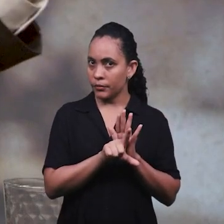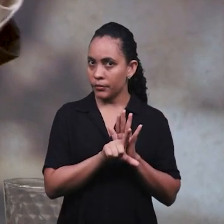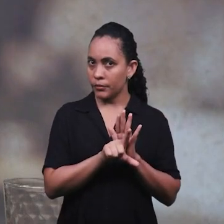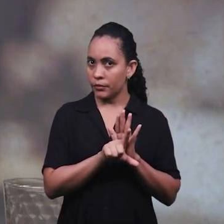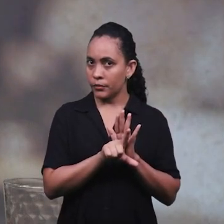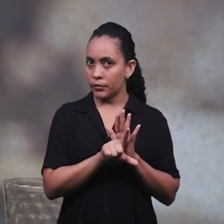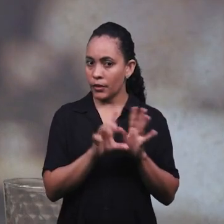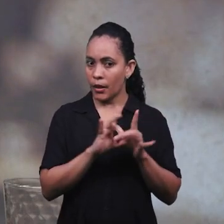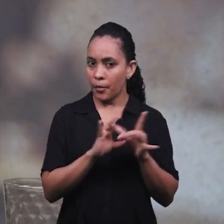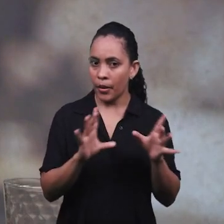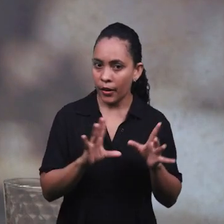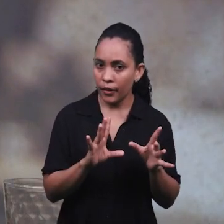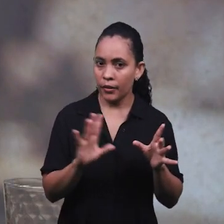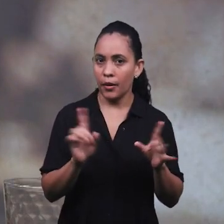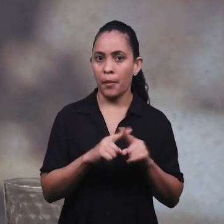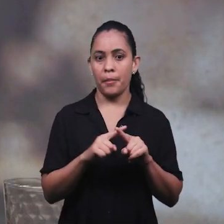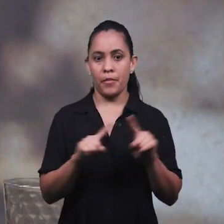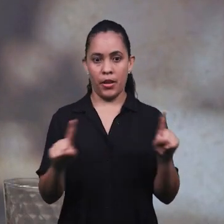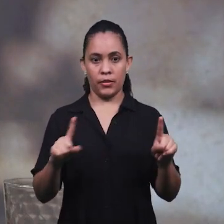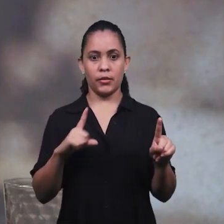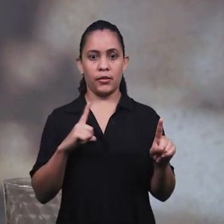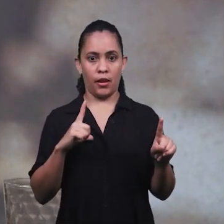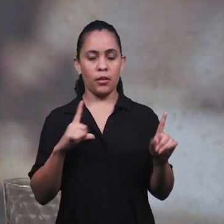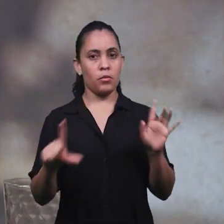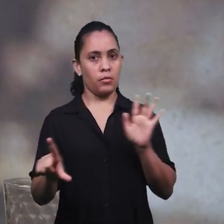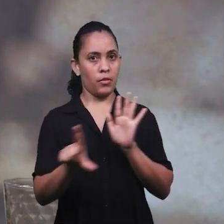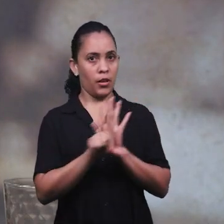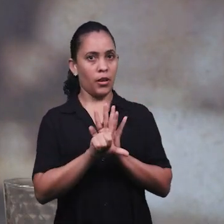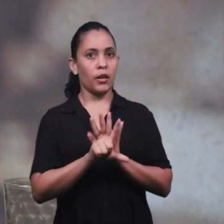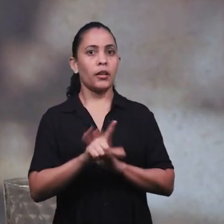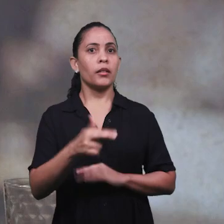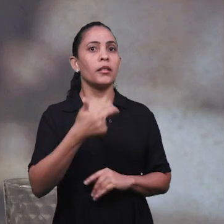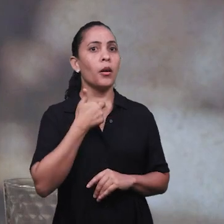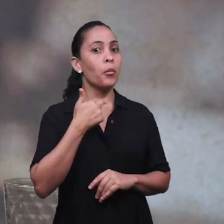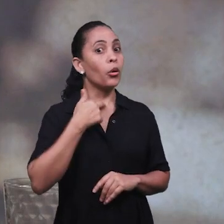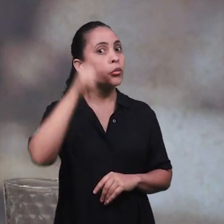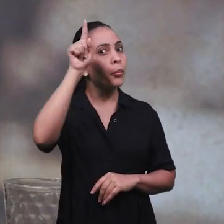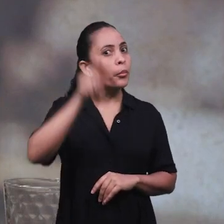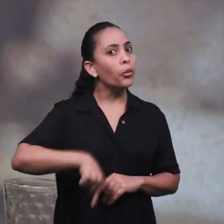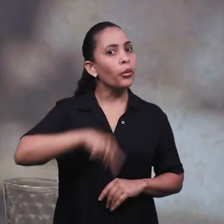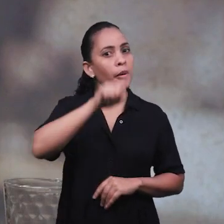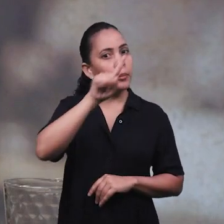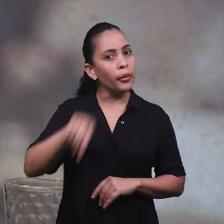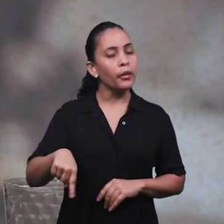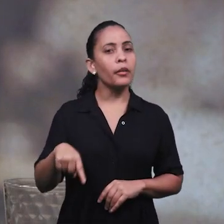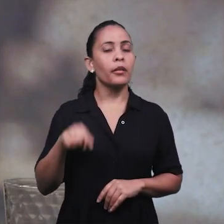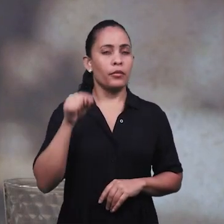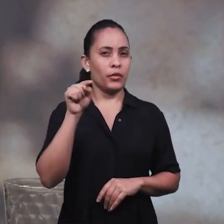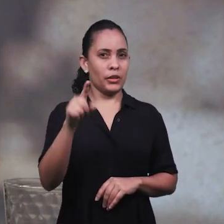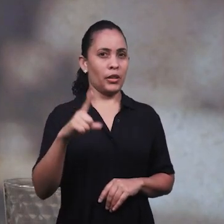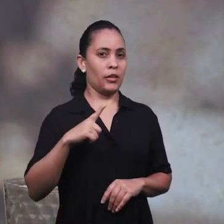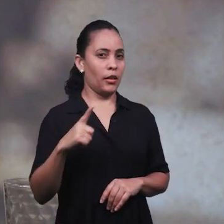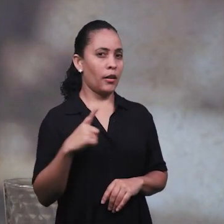permita, mas existe uma decisão judicial que fale que o condomínio não pode proibir, desde que